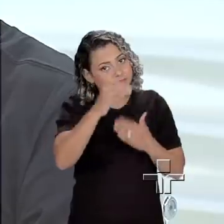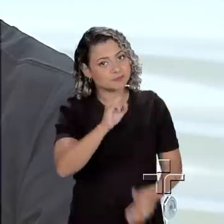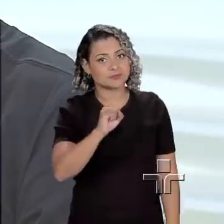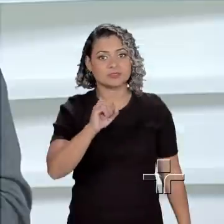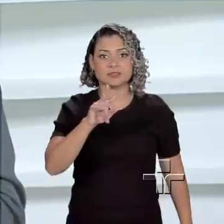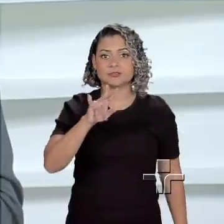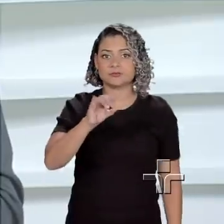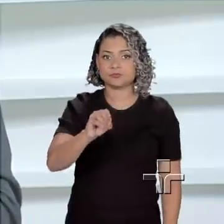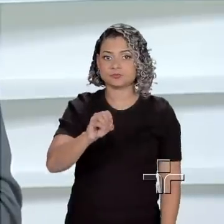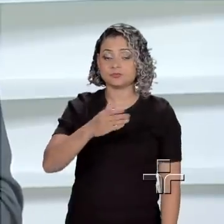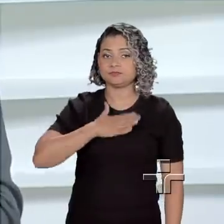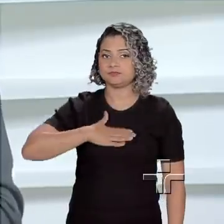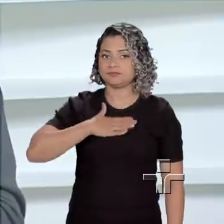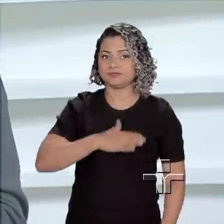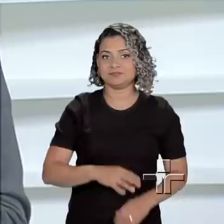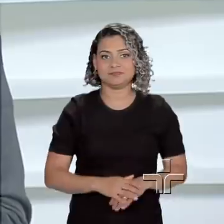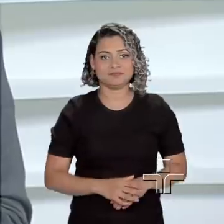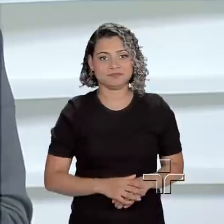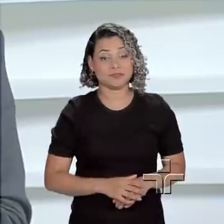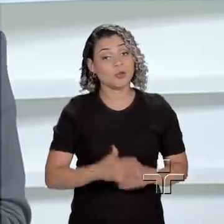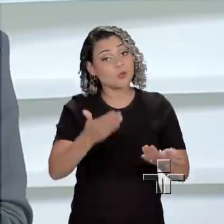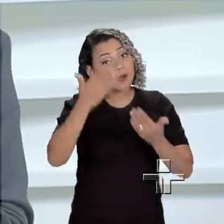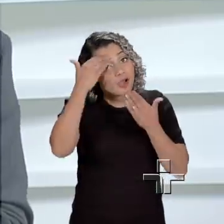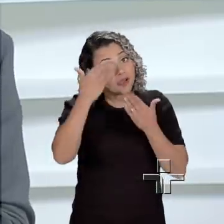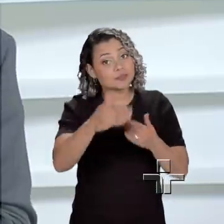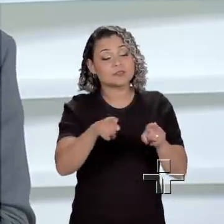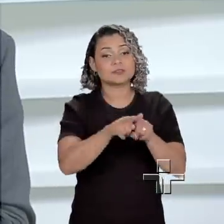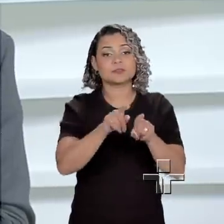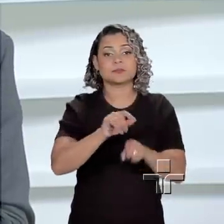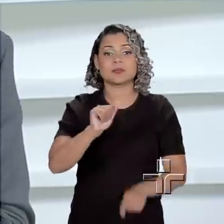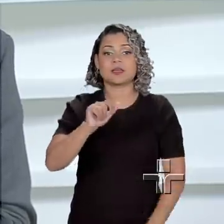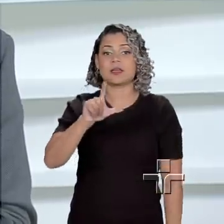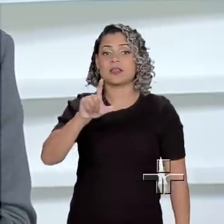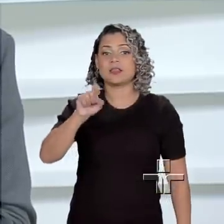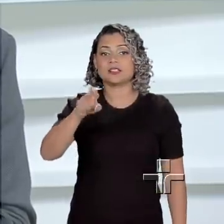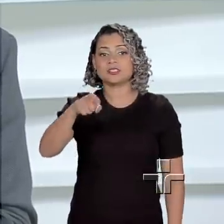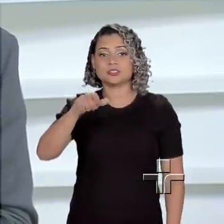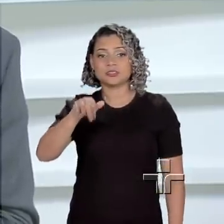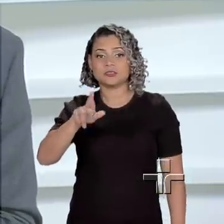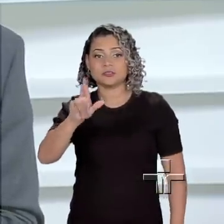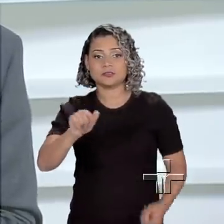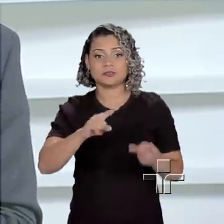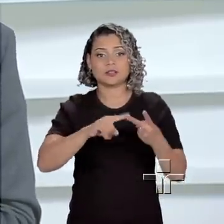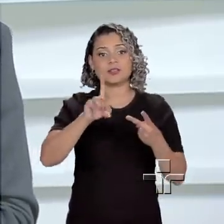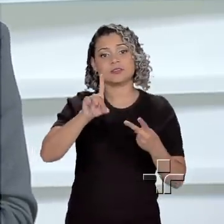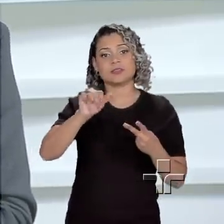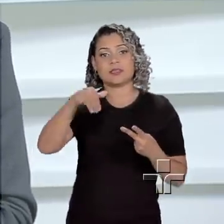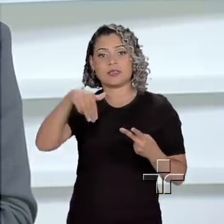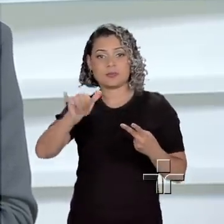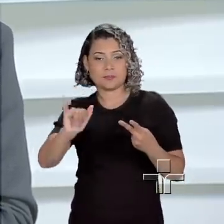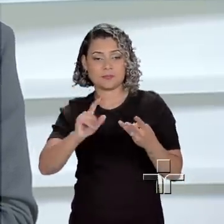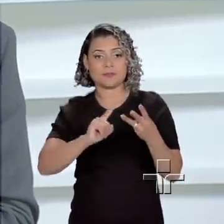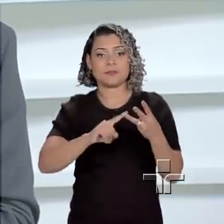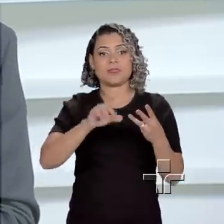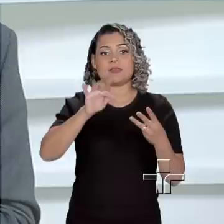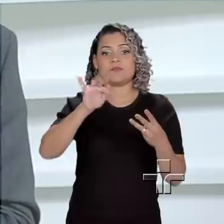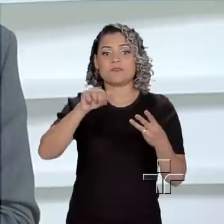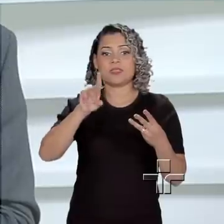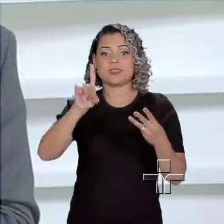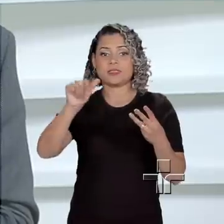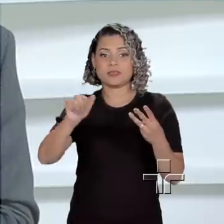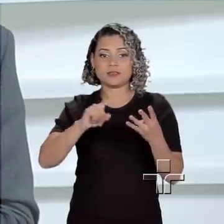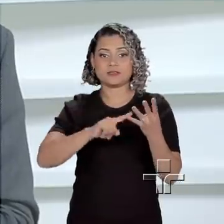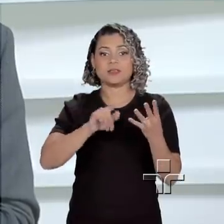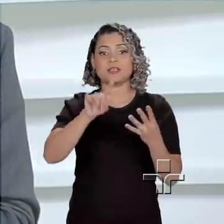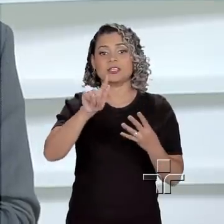Grande prazer. Eu agradeço a participação da Alexandra Lohas, do Demi Guesco, da Fernanda Cerávolo, do